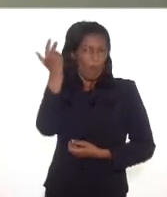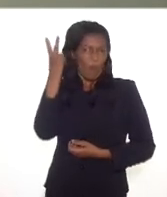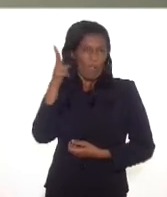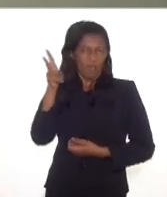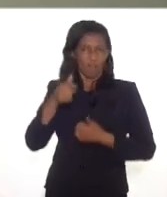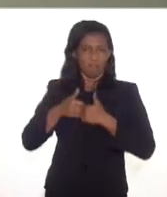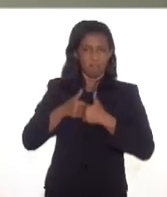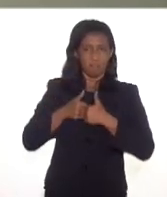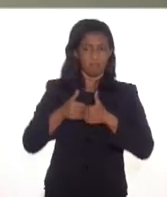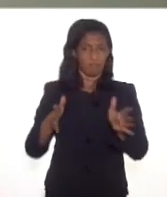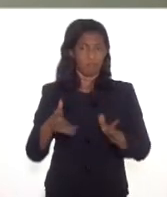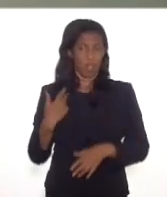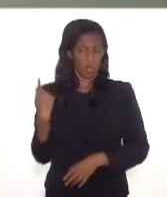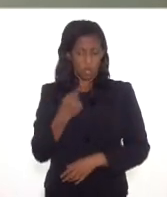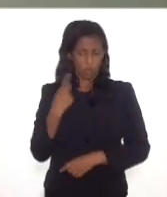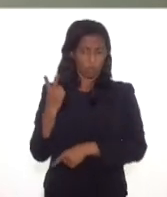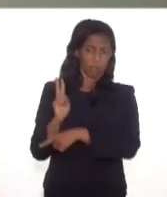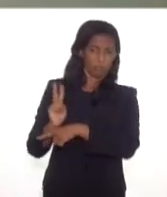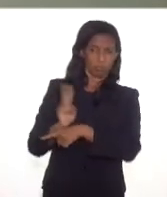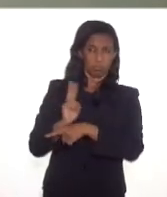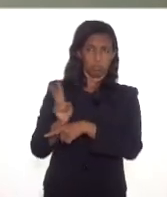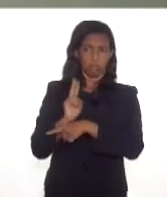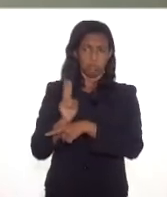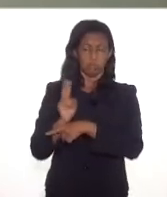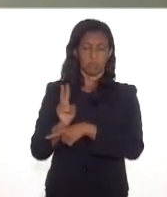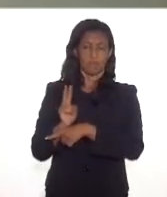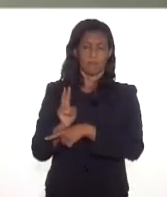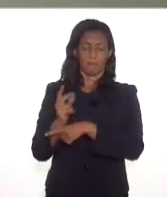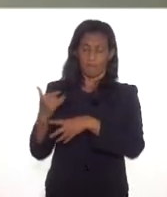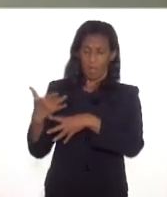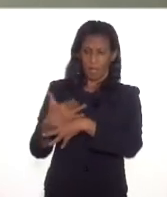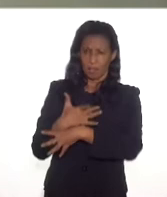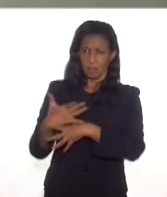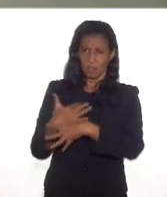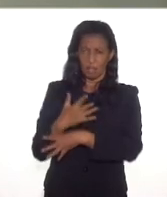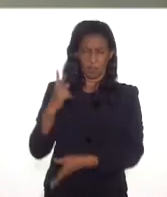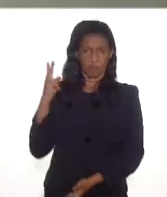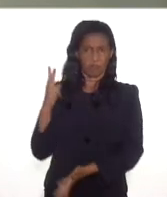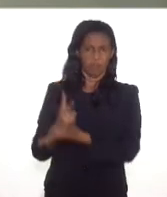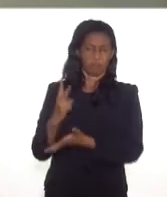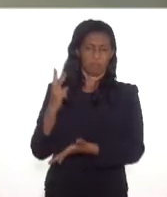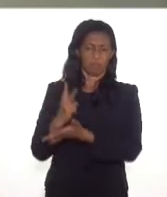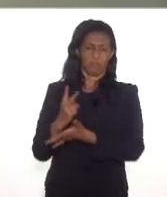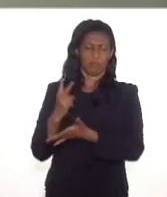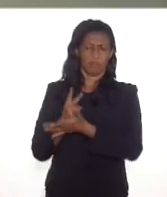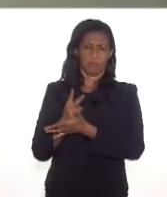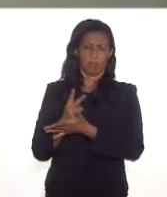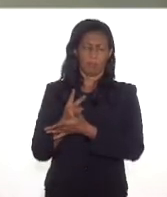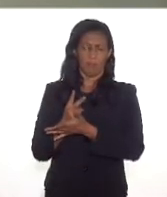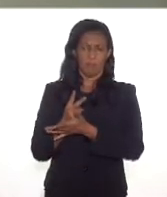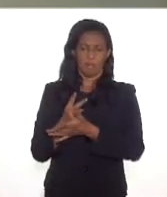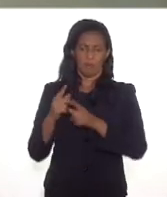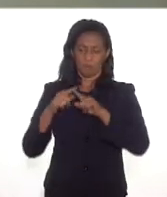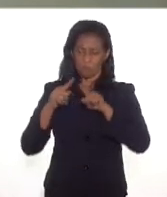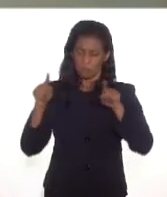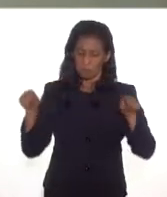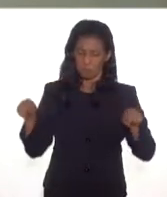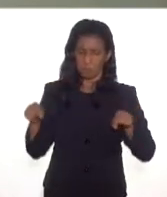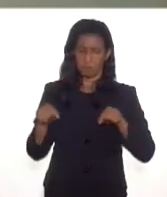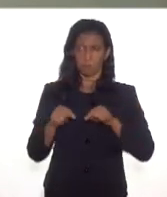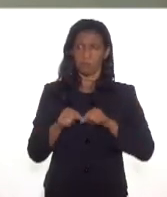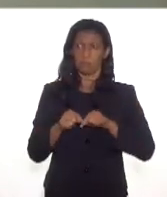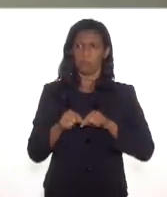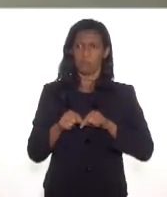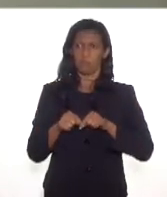E estamos vigilantes. A cidade tem que prevalecer em detrimento,